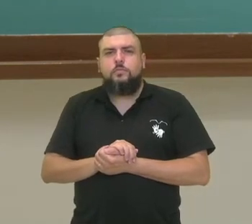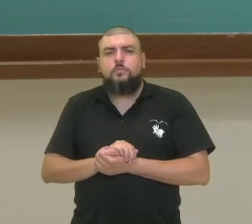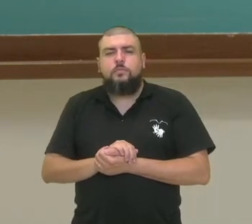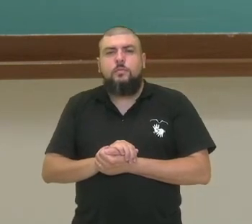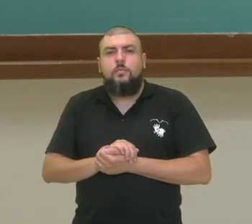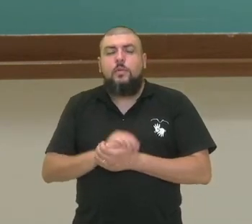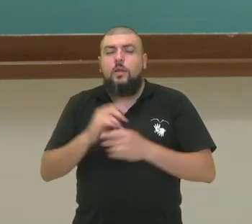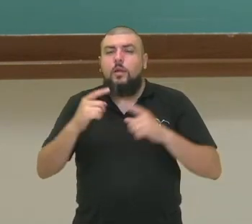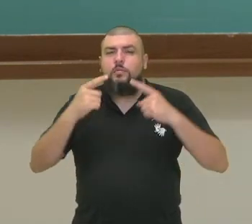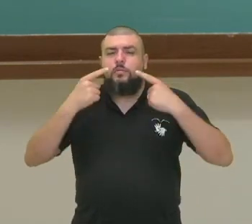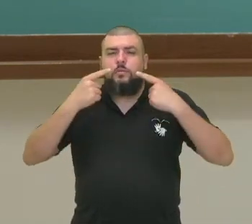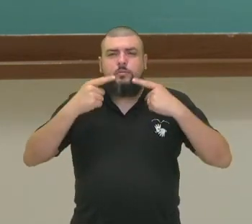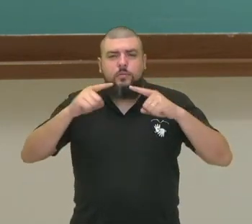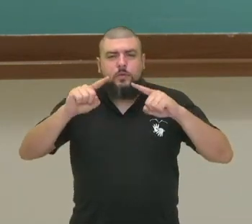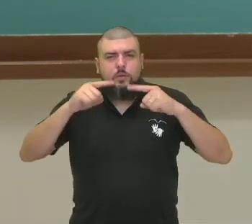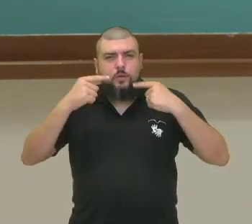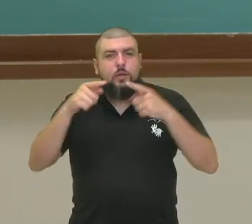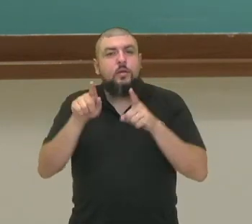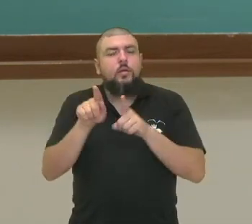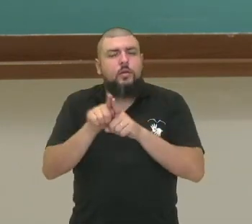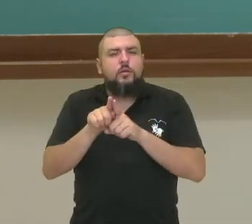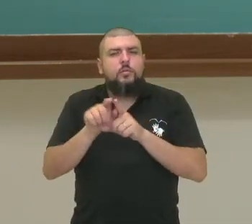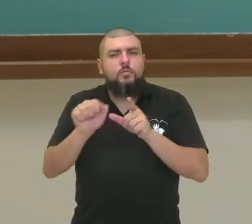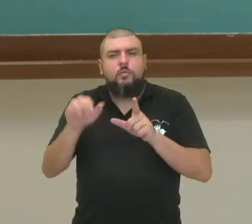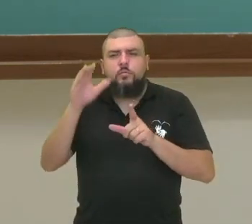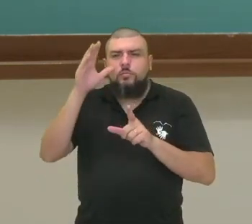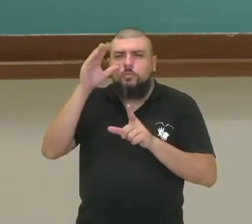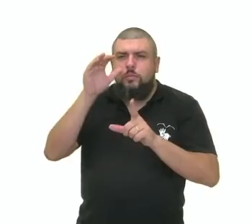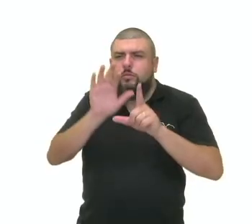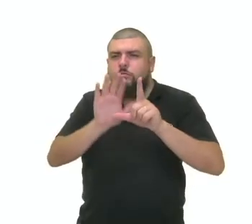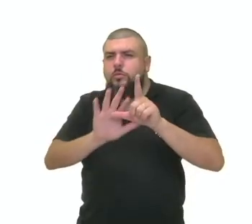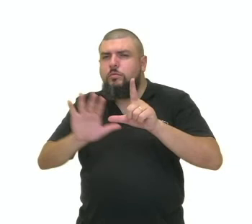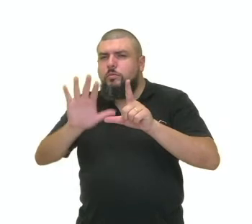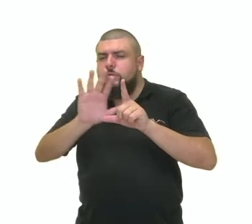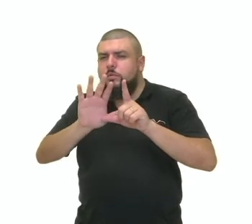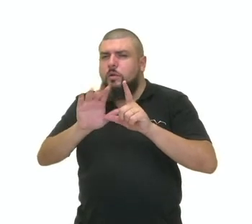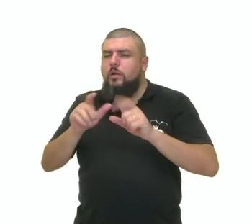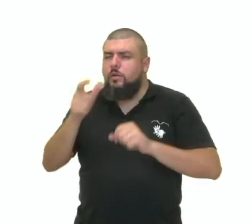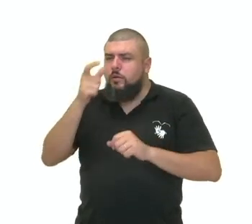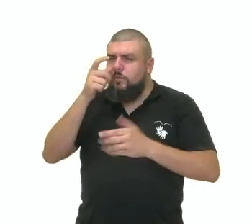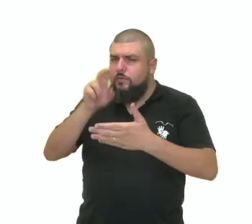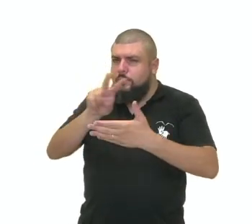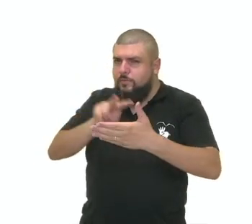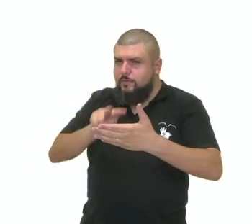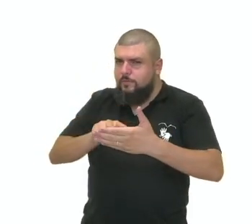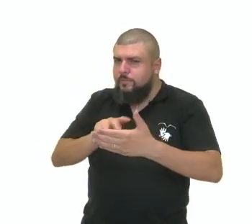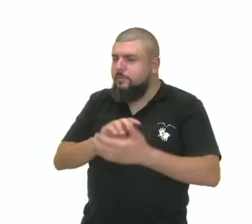também traz características interessantes do município. Ele diz o seguinte, ó. No